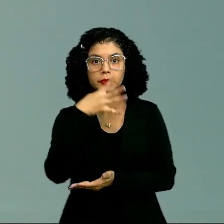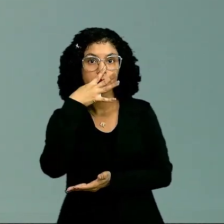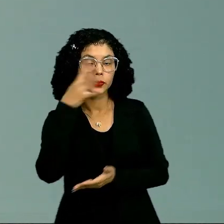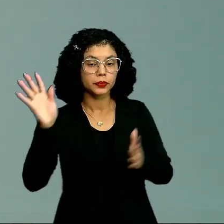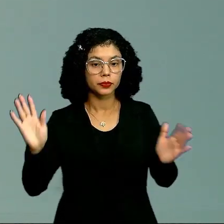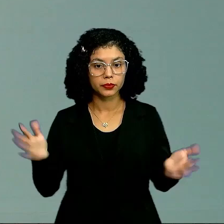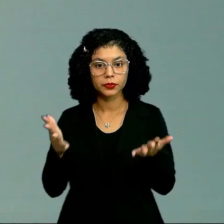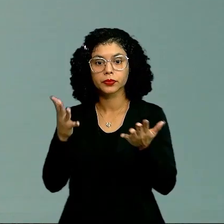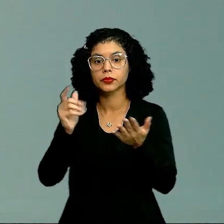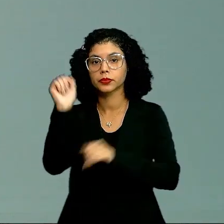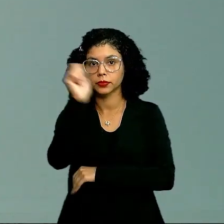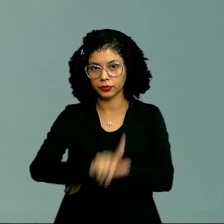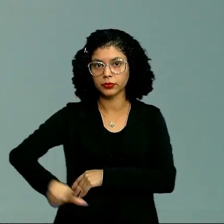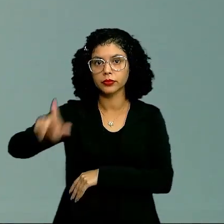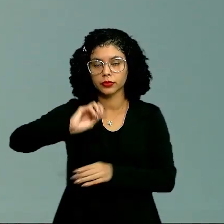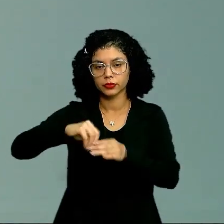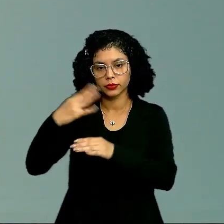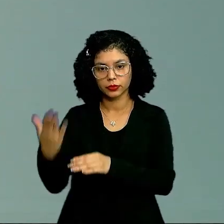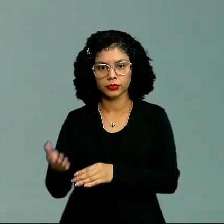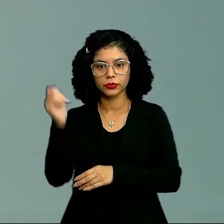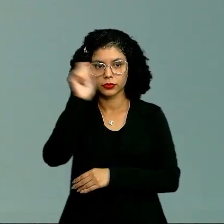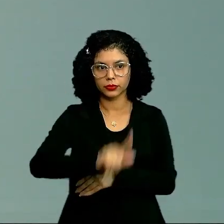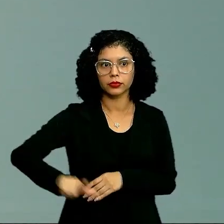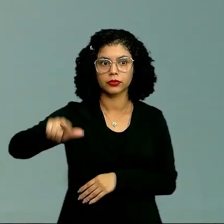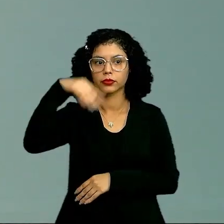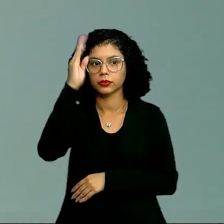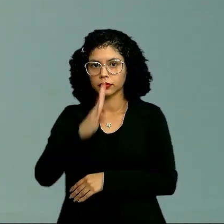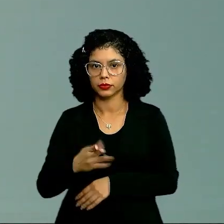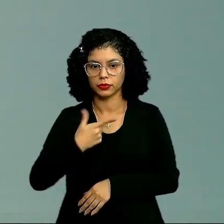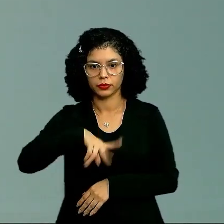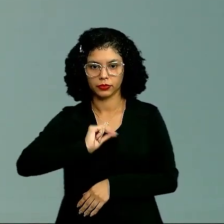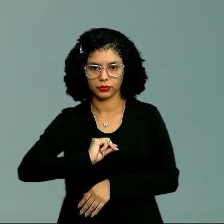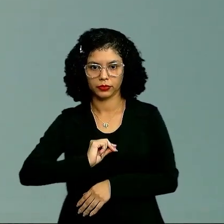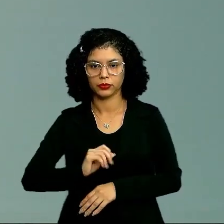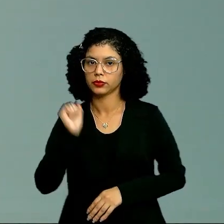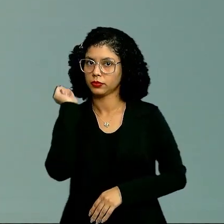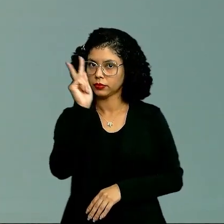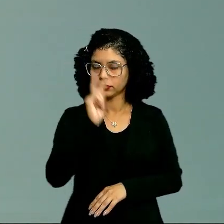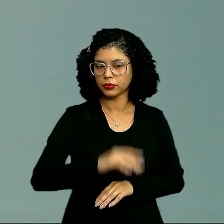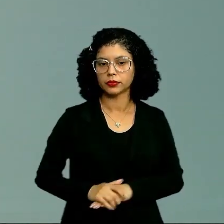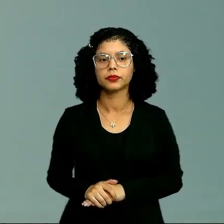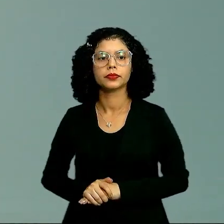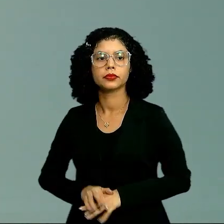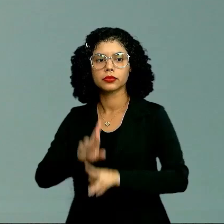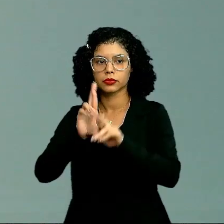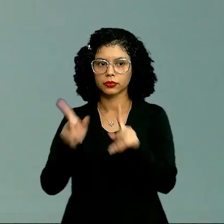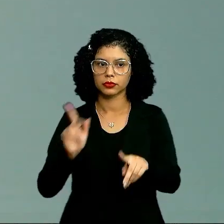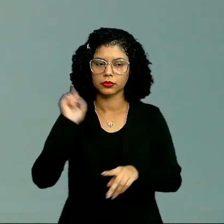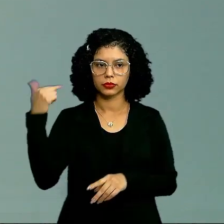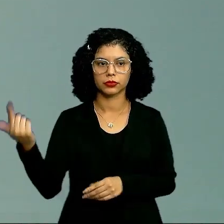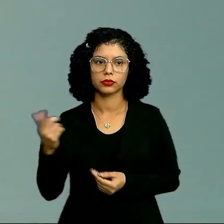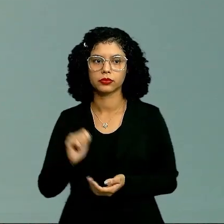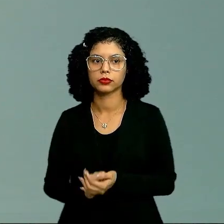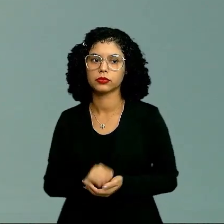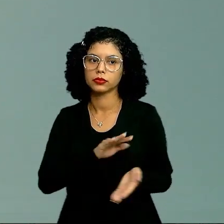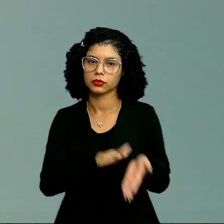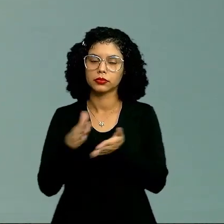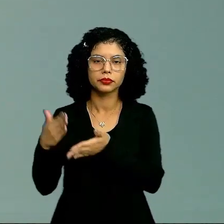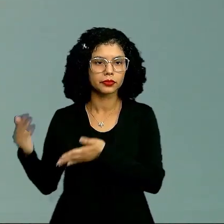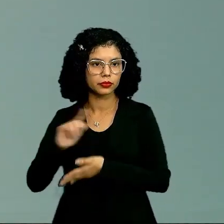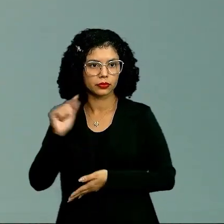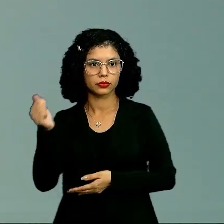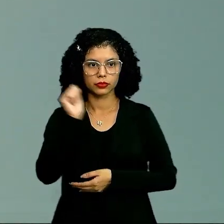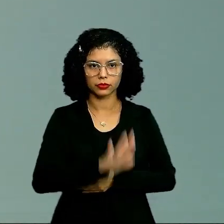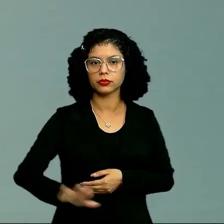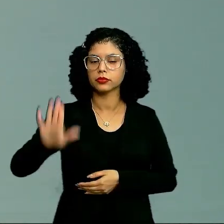inspiração literária fora da literatura portuguesa, tá bom? Então, ela é diferente das outras fases, das